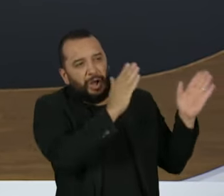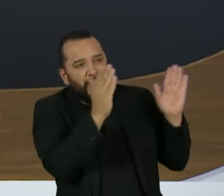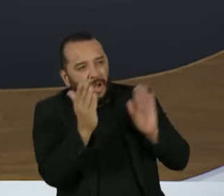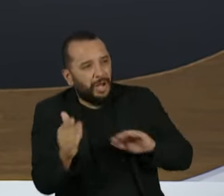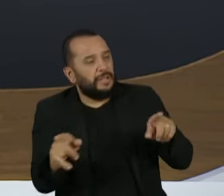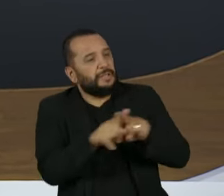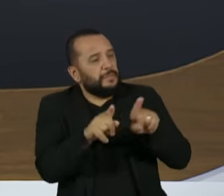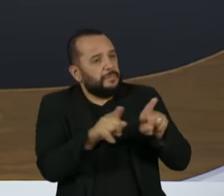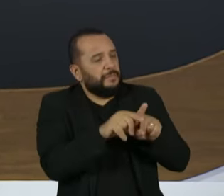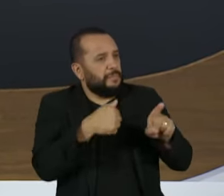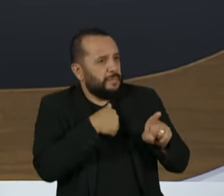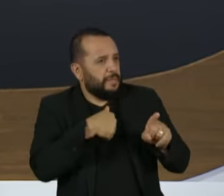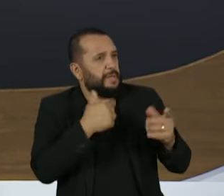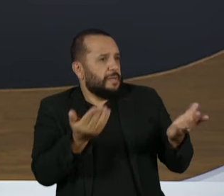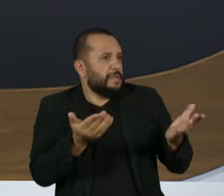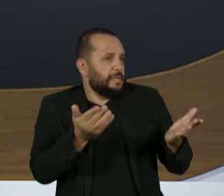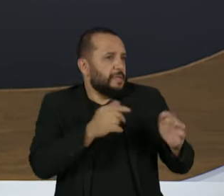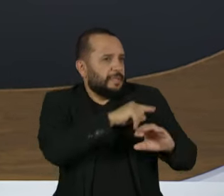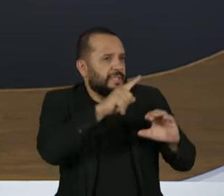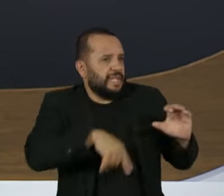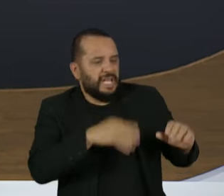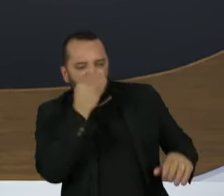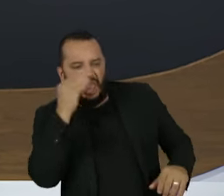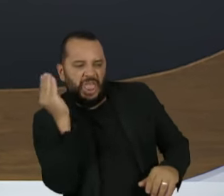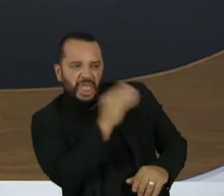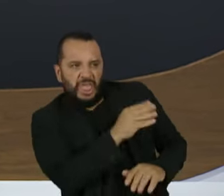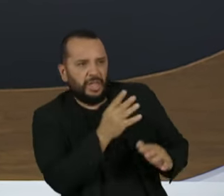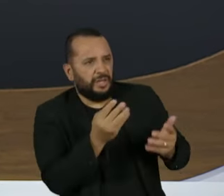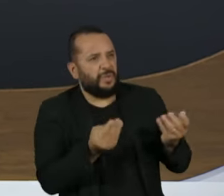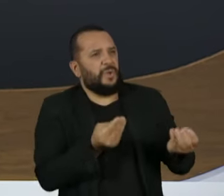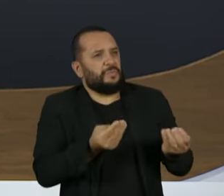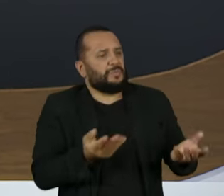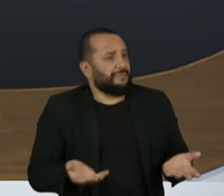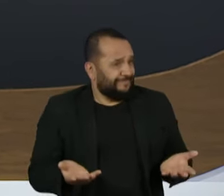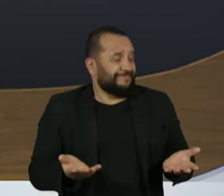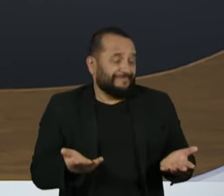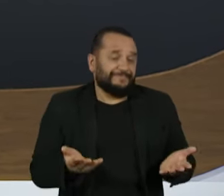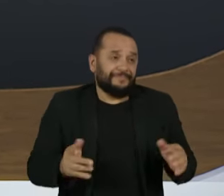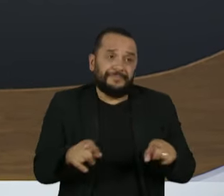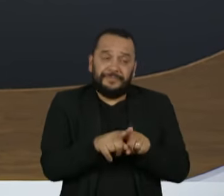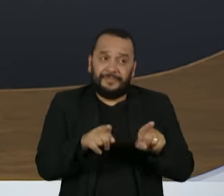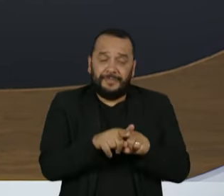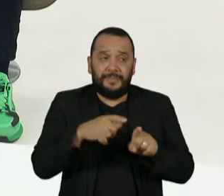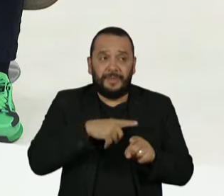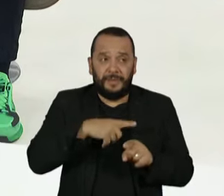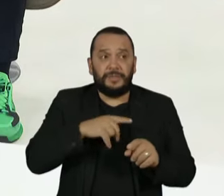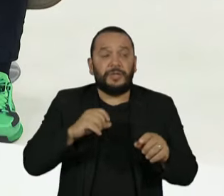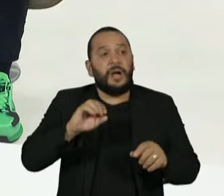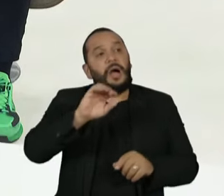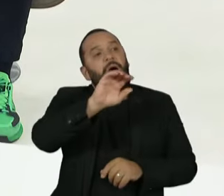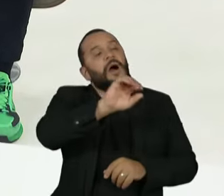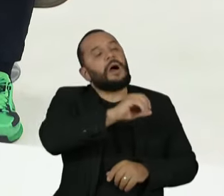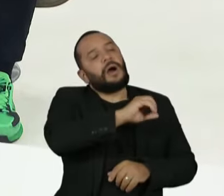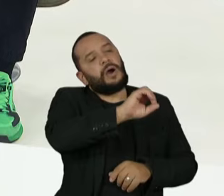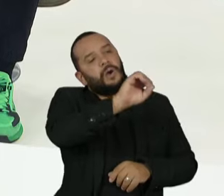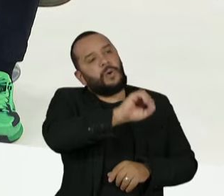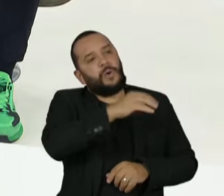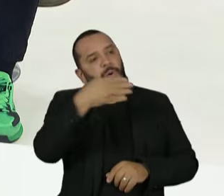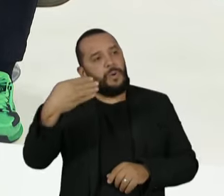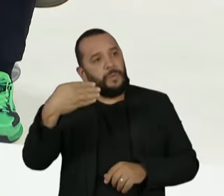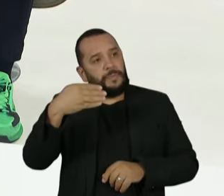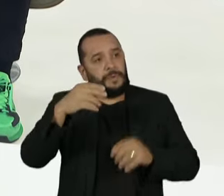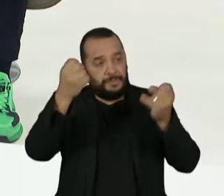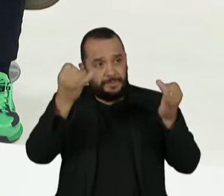da Democracia o ex-presidente Barack Obama falou e o senhor cita essa reflexão dele no seu artigo que seria